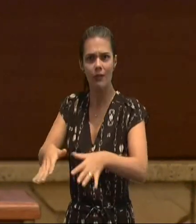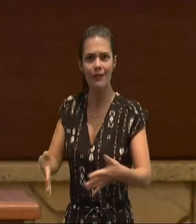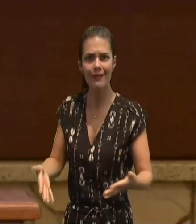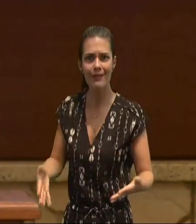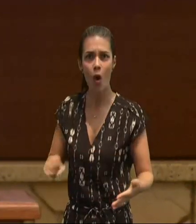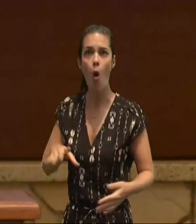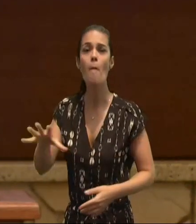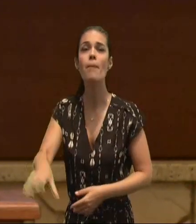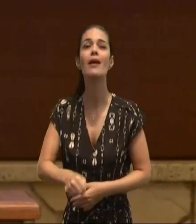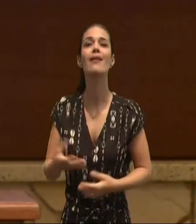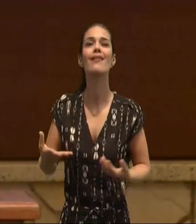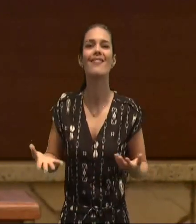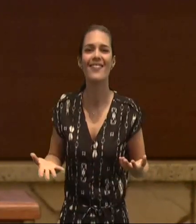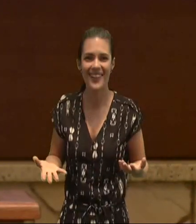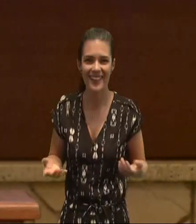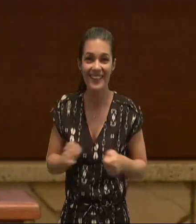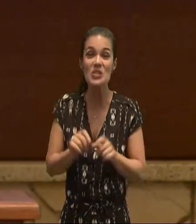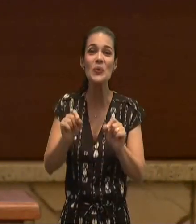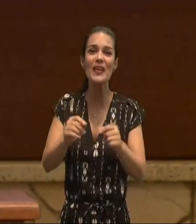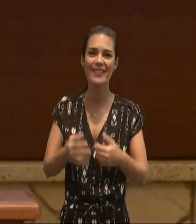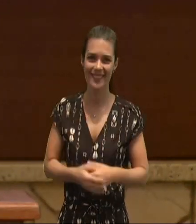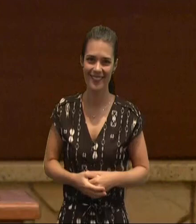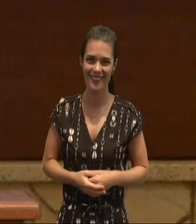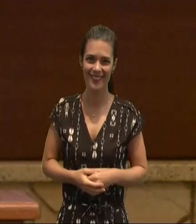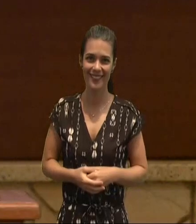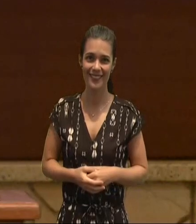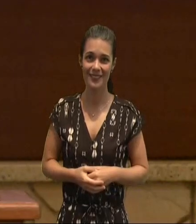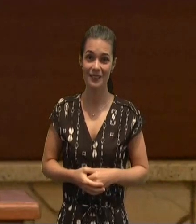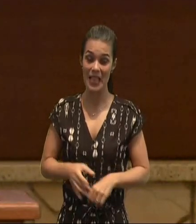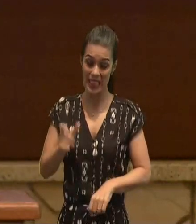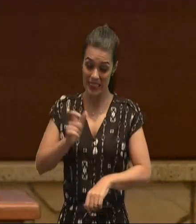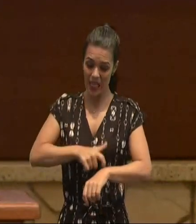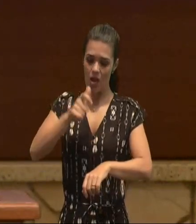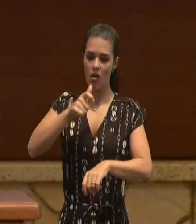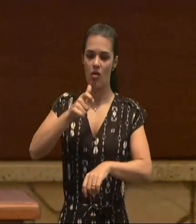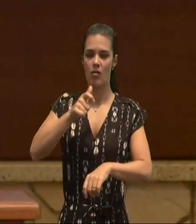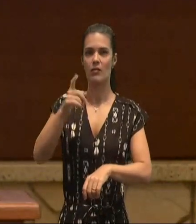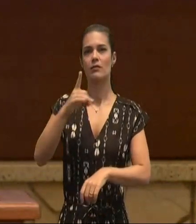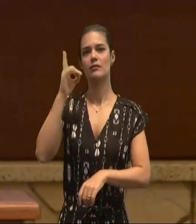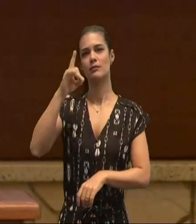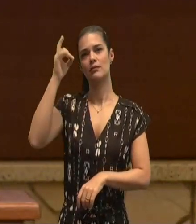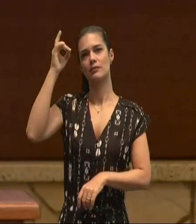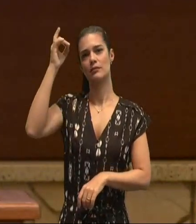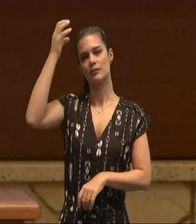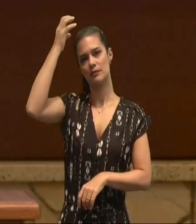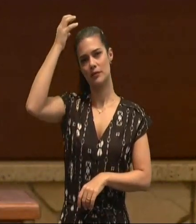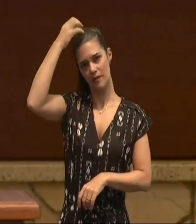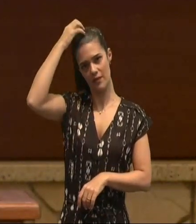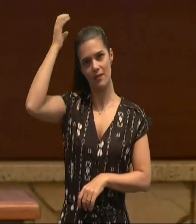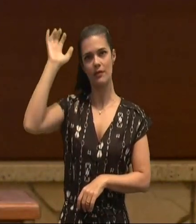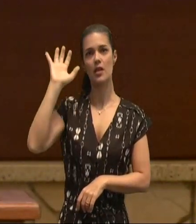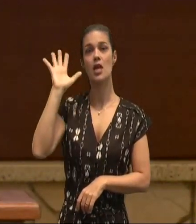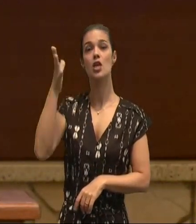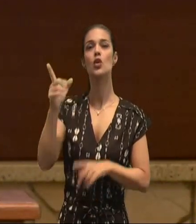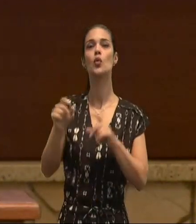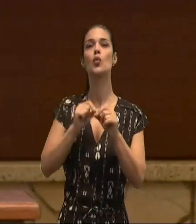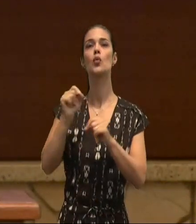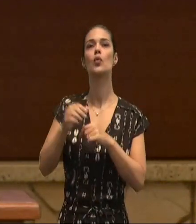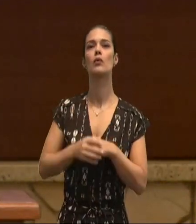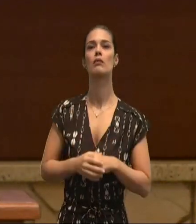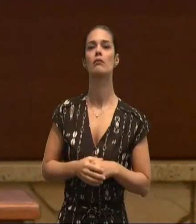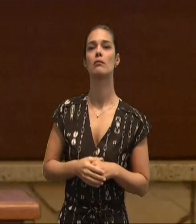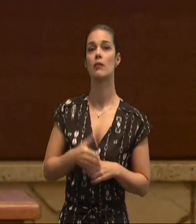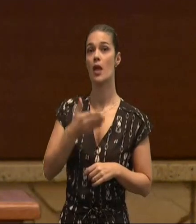Davi então decide, naquele momento, naquele caminho, que a arca do Senhor deveria ficar na casa